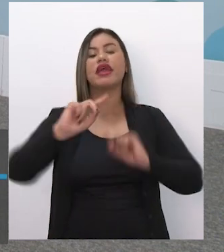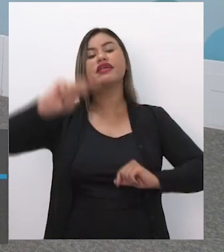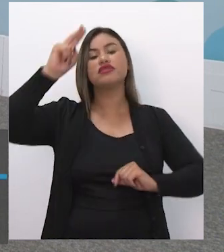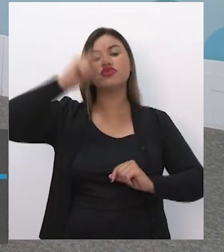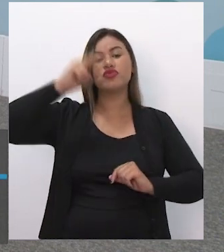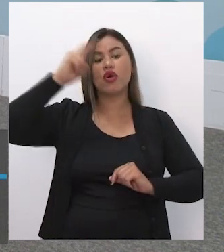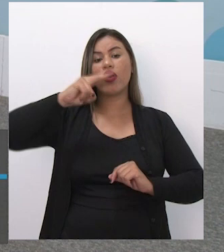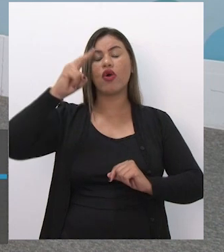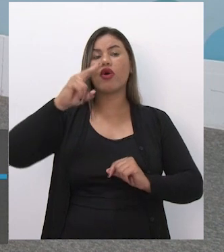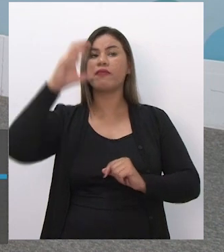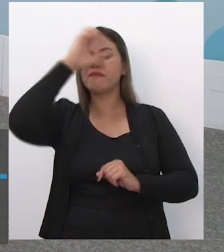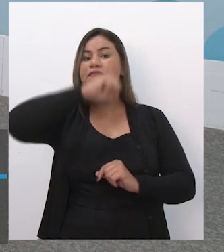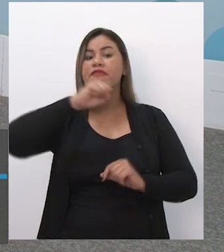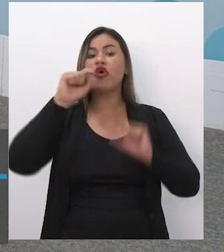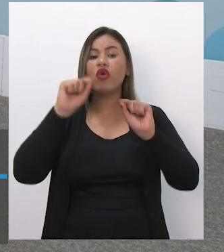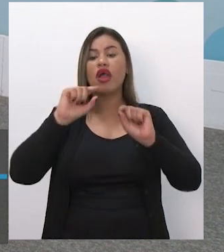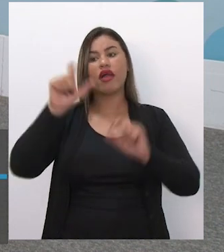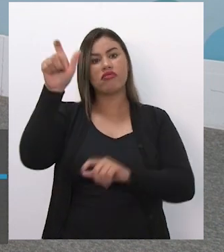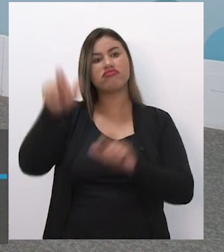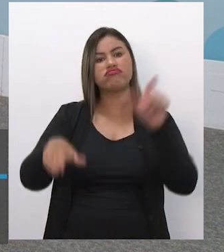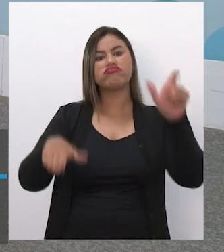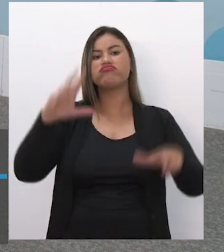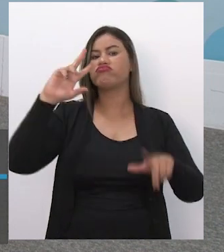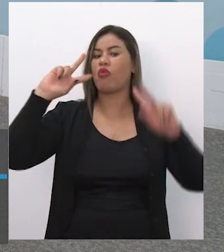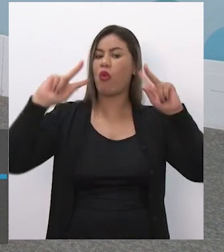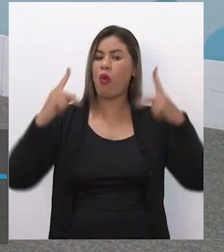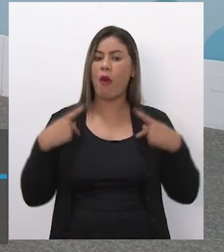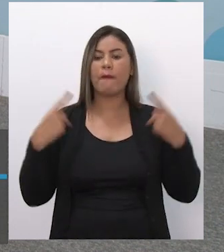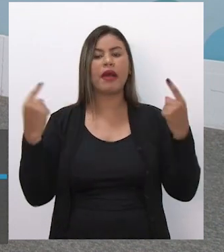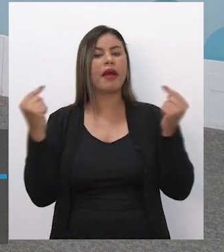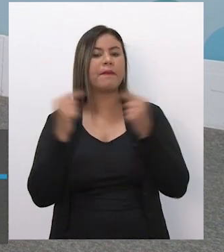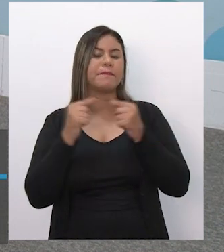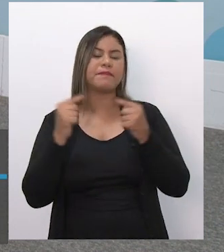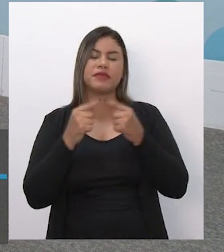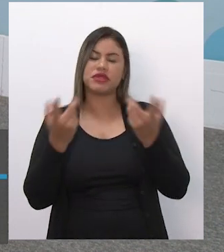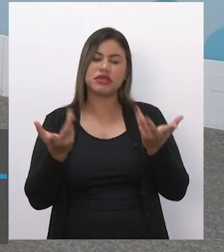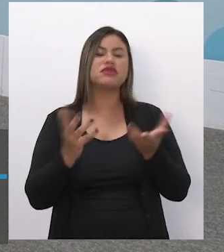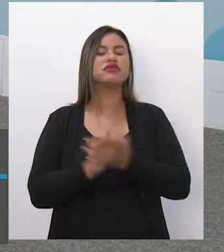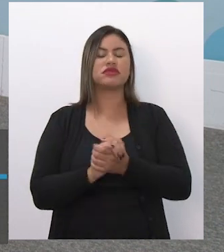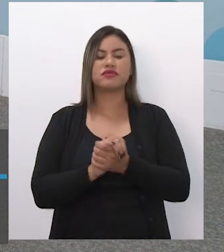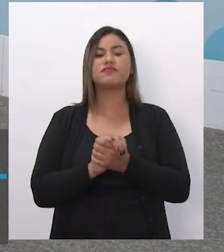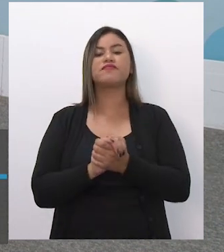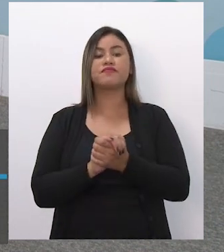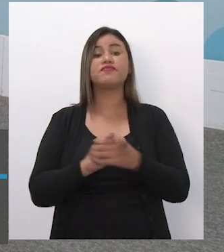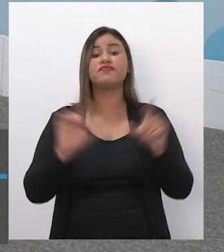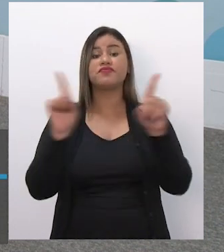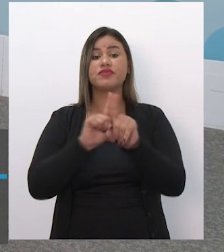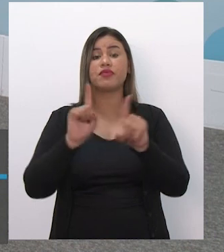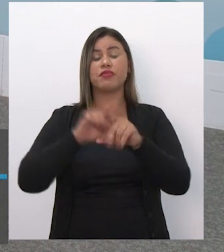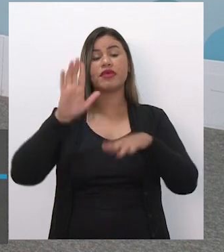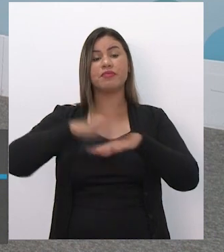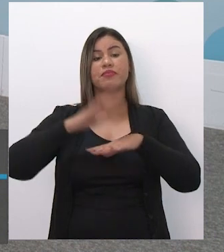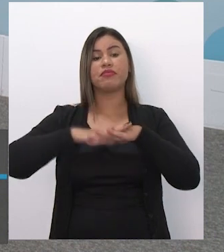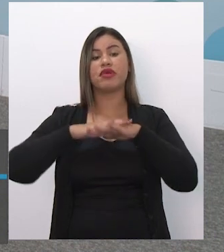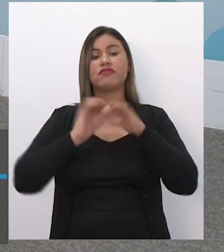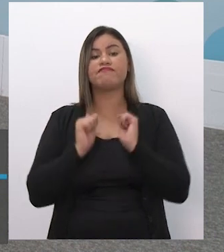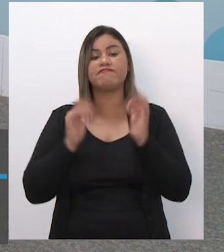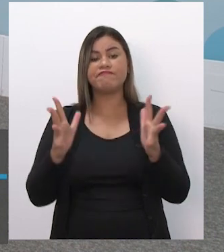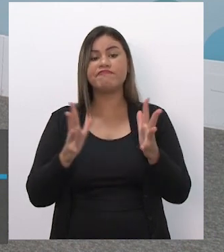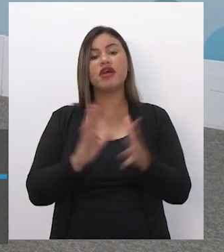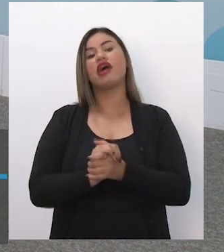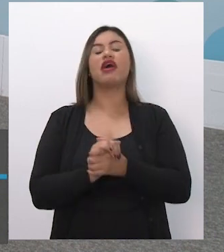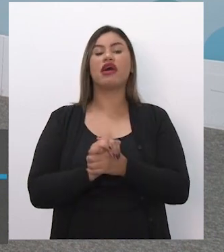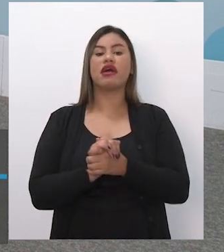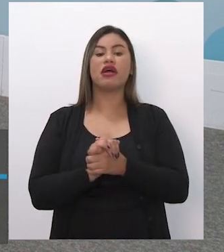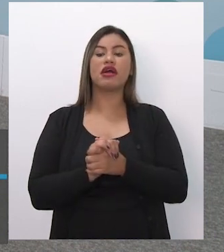seu objeto de estudo o homem, ou seja, tanto a vida humana e as suas ações